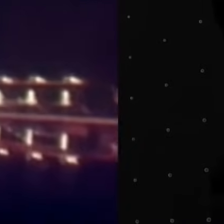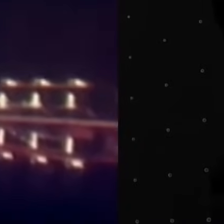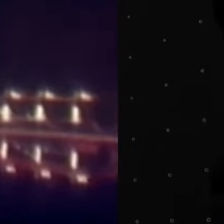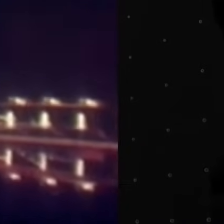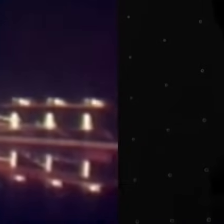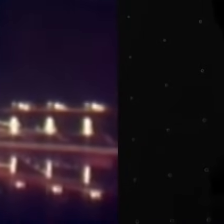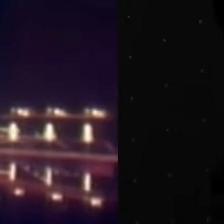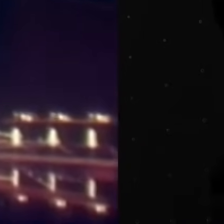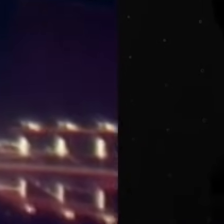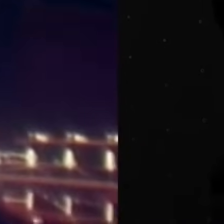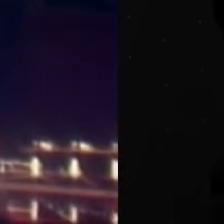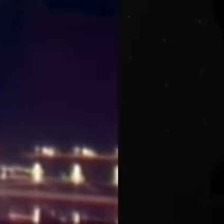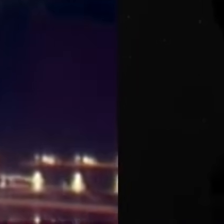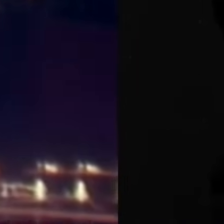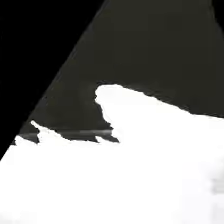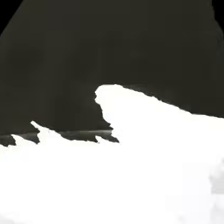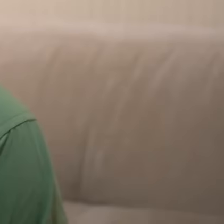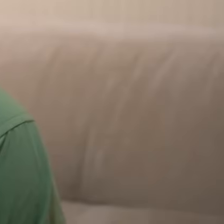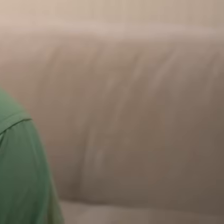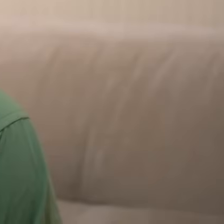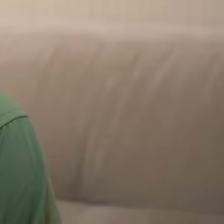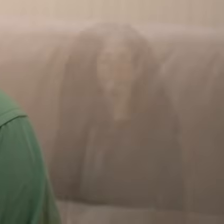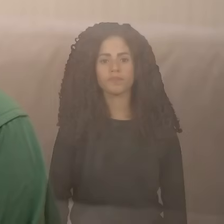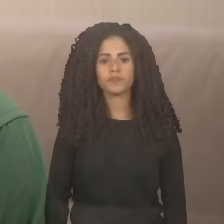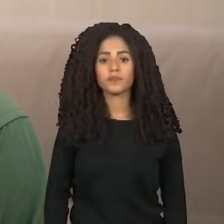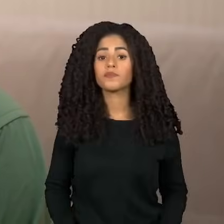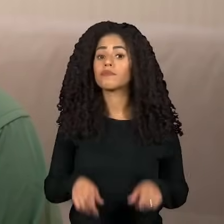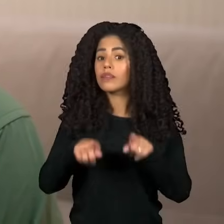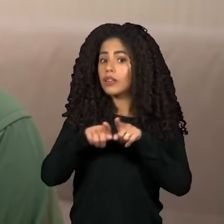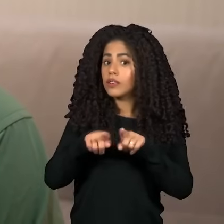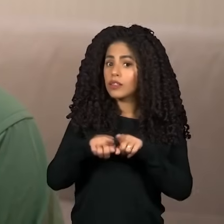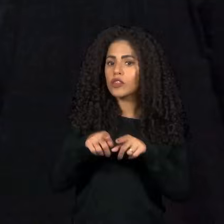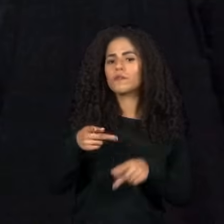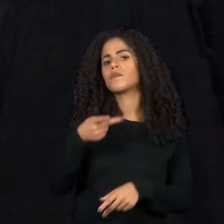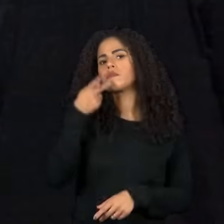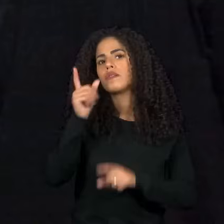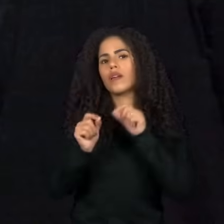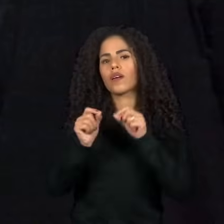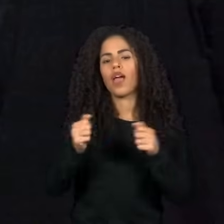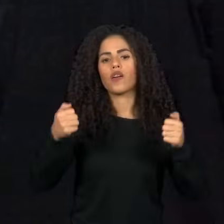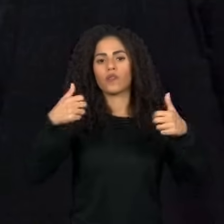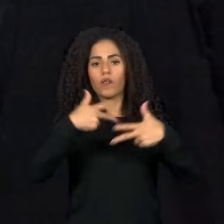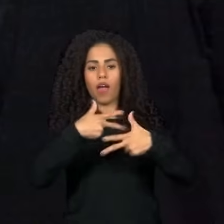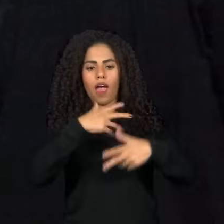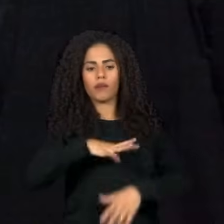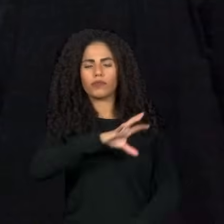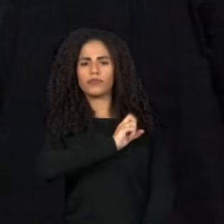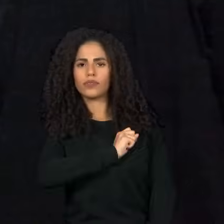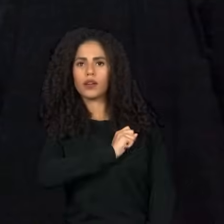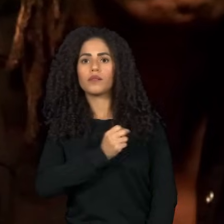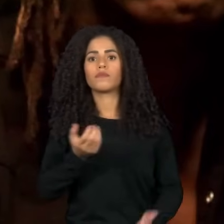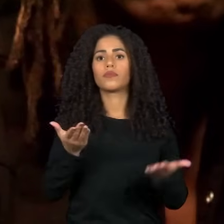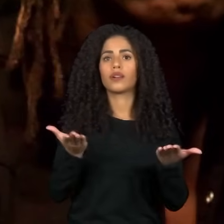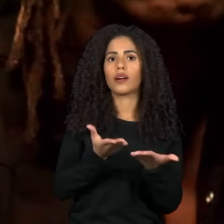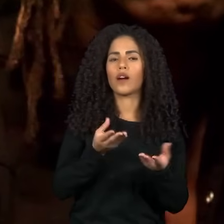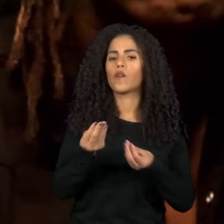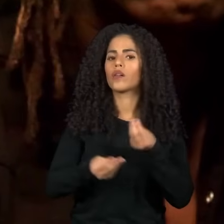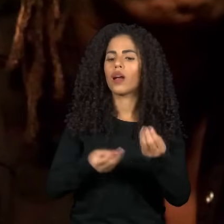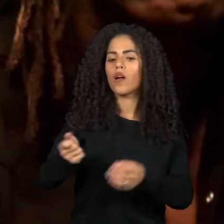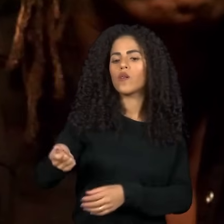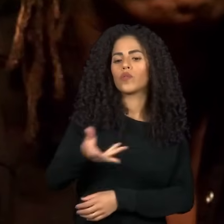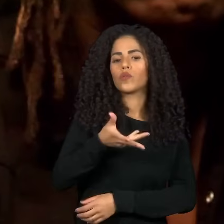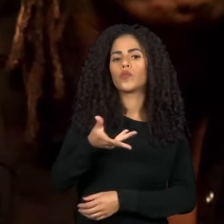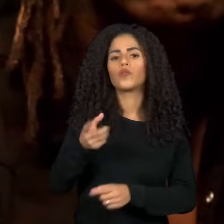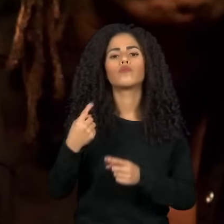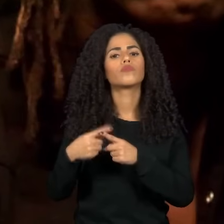azul da cor do mar. E pra falar de amor no rap, eu quero trazer um rap recente,